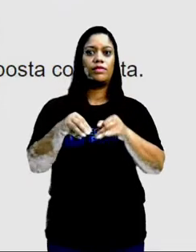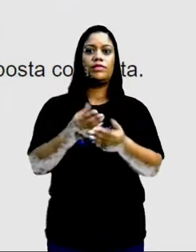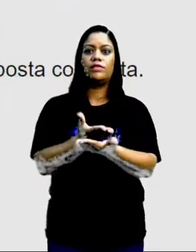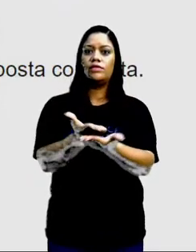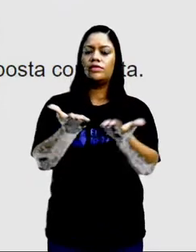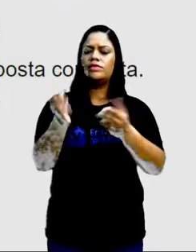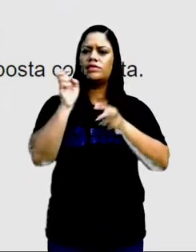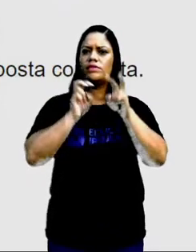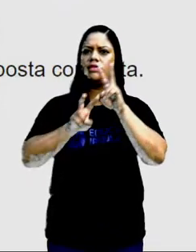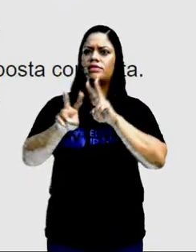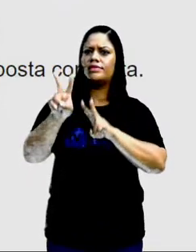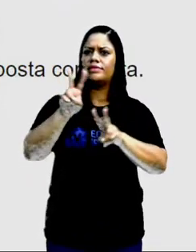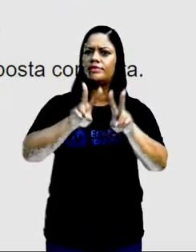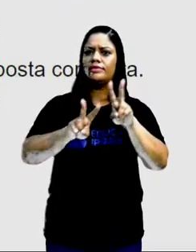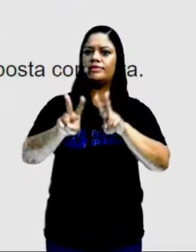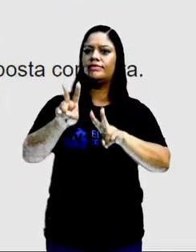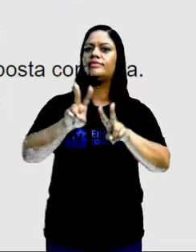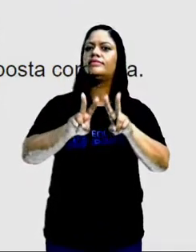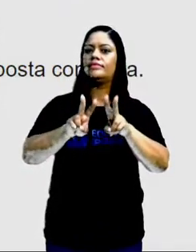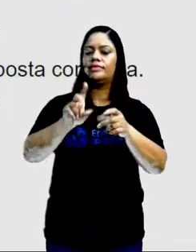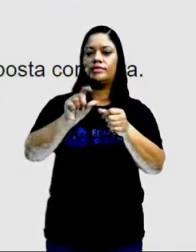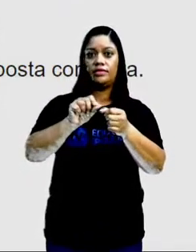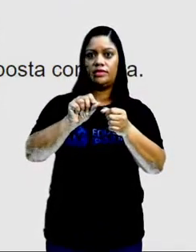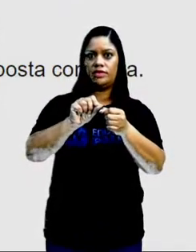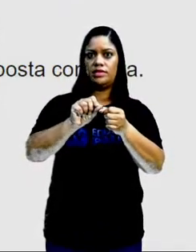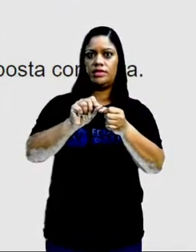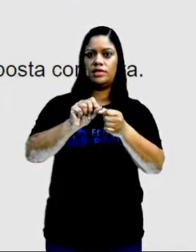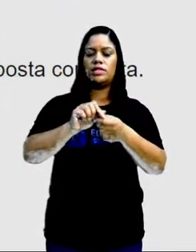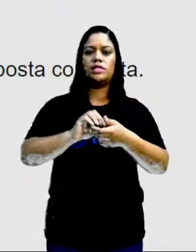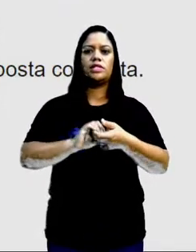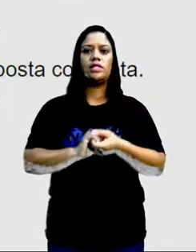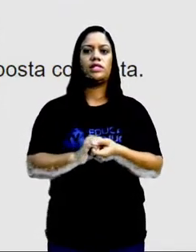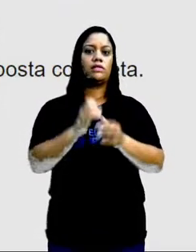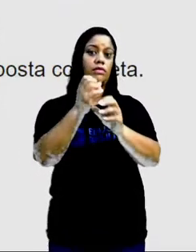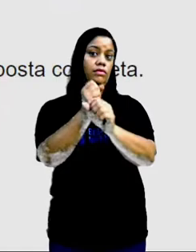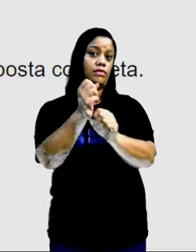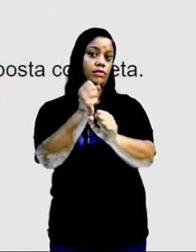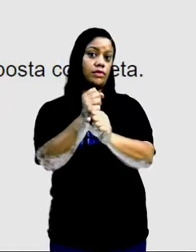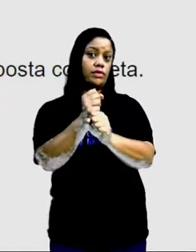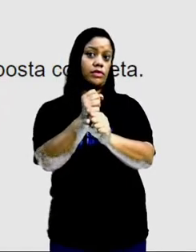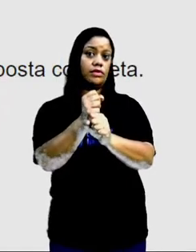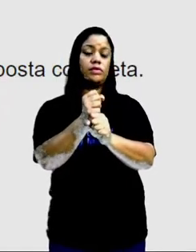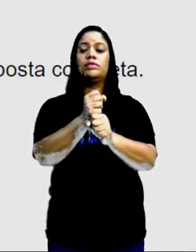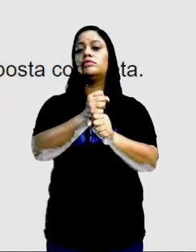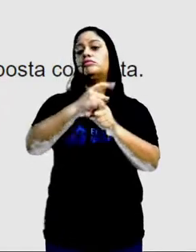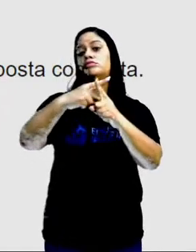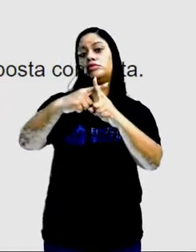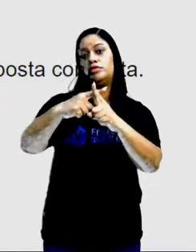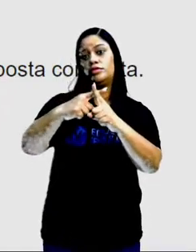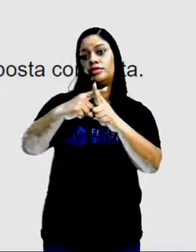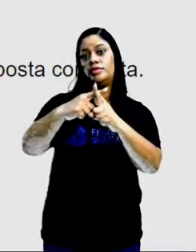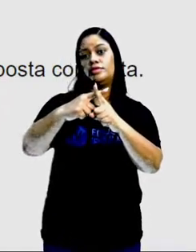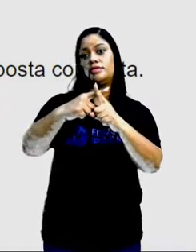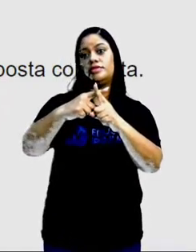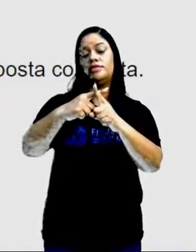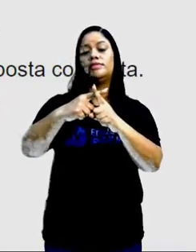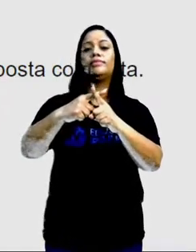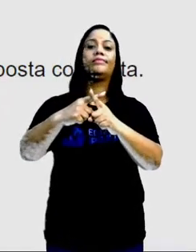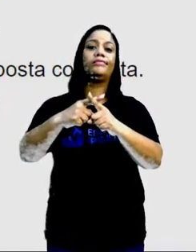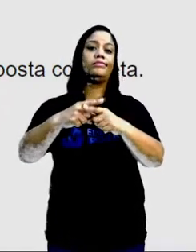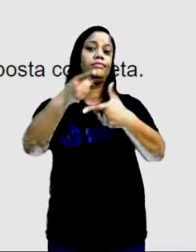vai observar se você vai fazer uma conta de adição, de multiplicação,